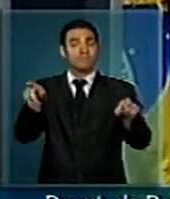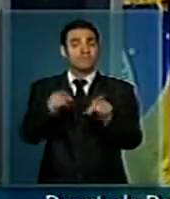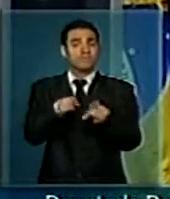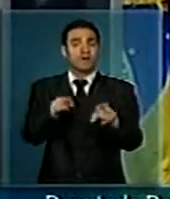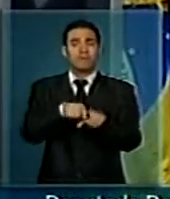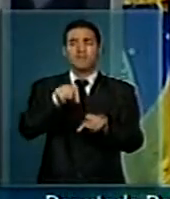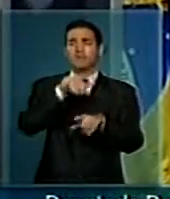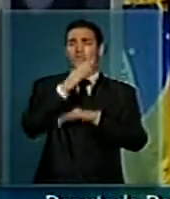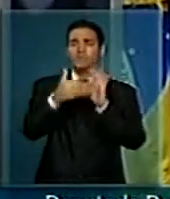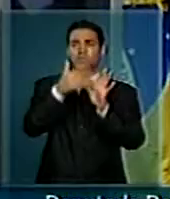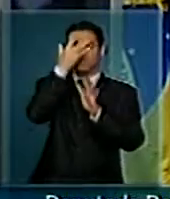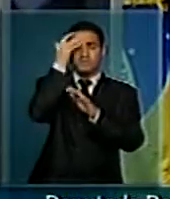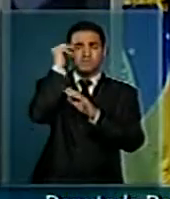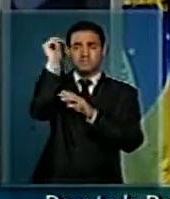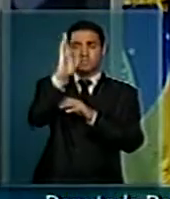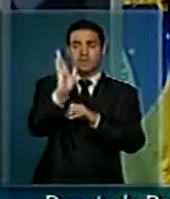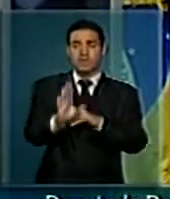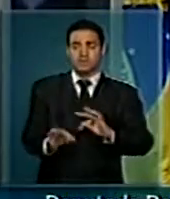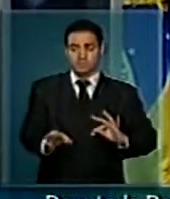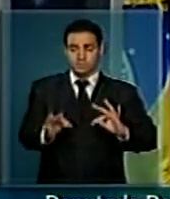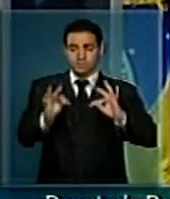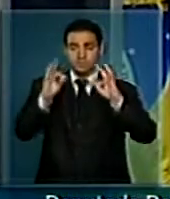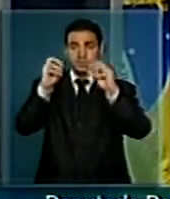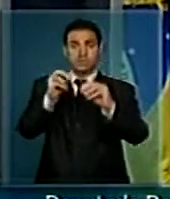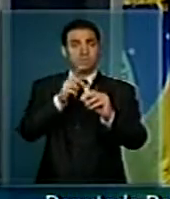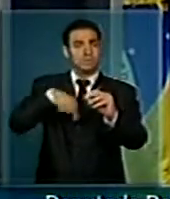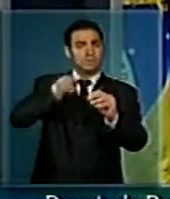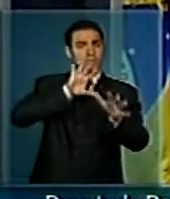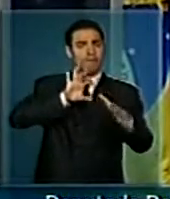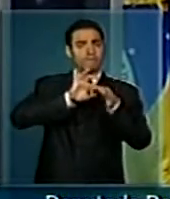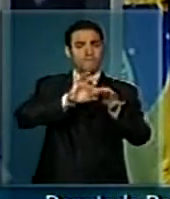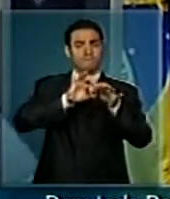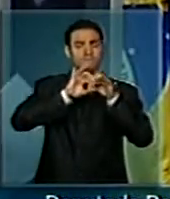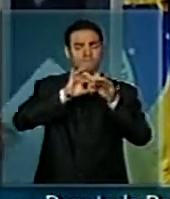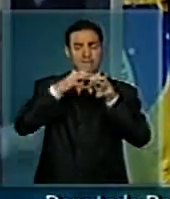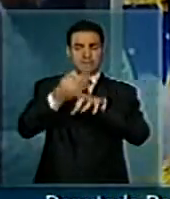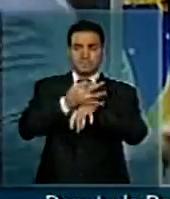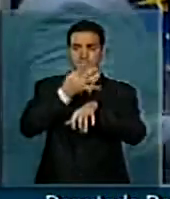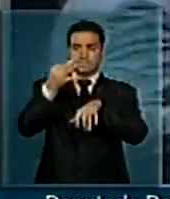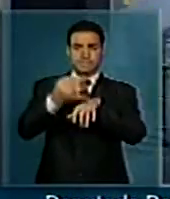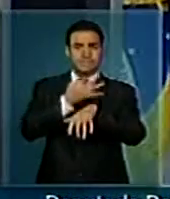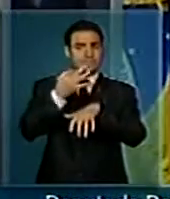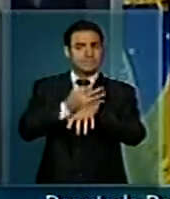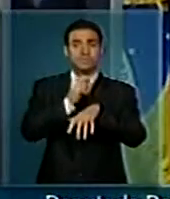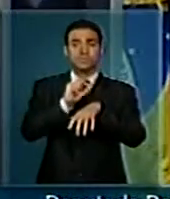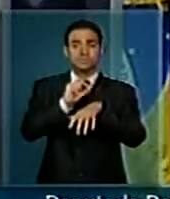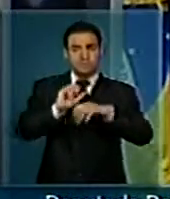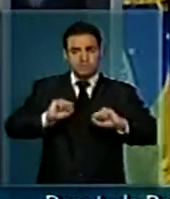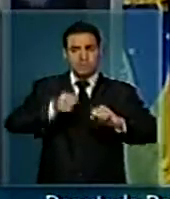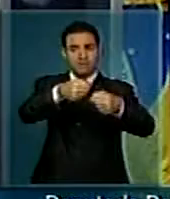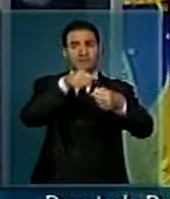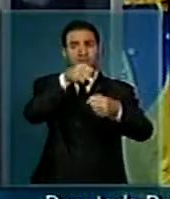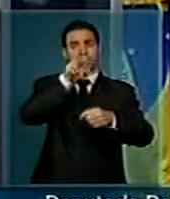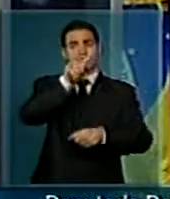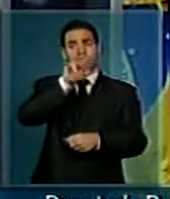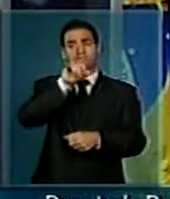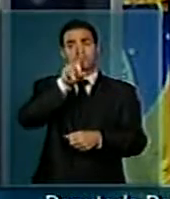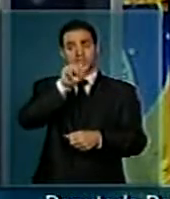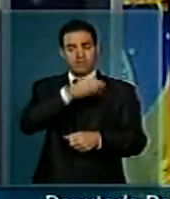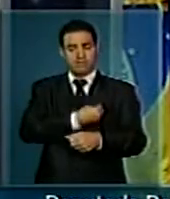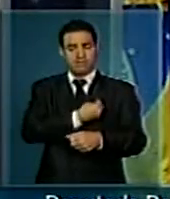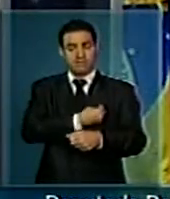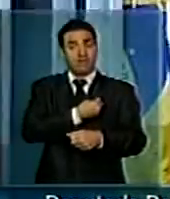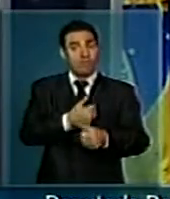o Brasil, formam conosco uma grande corrente de resistência em defesa da vida e da vida